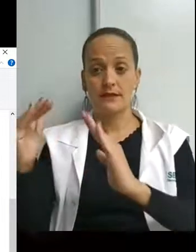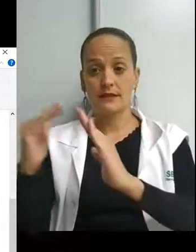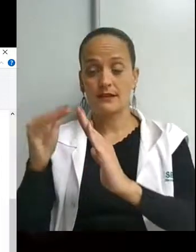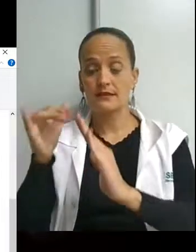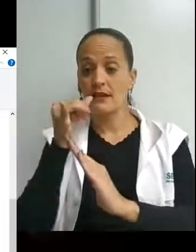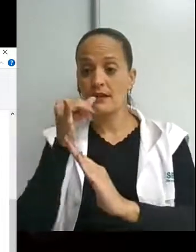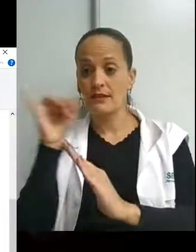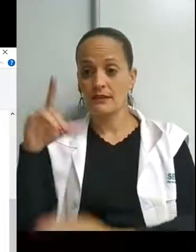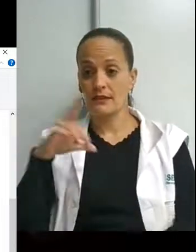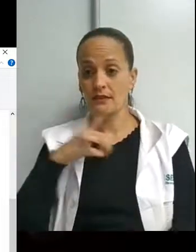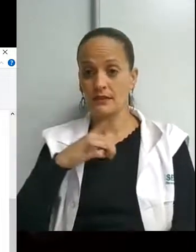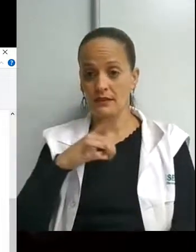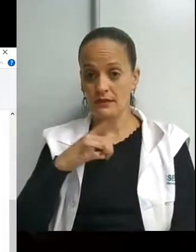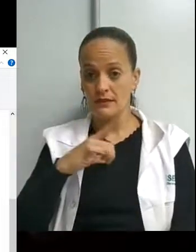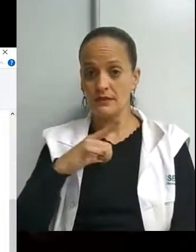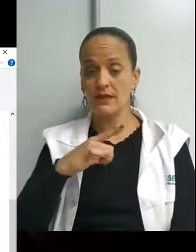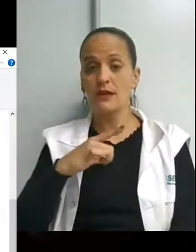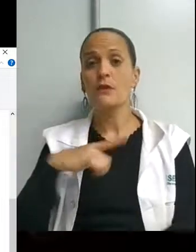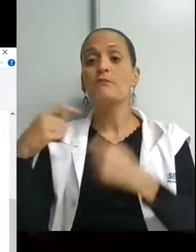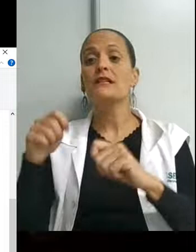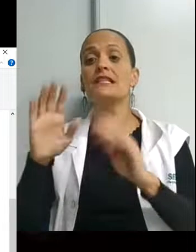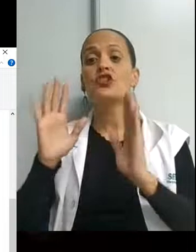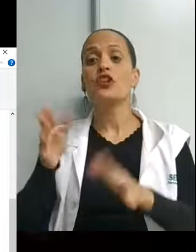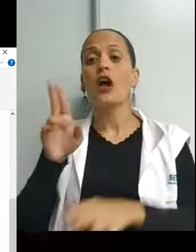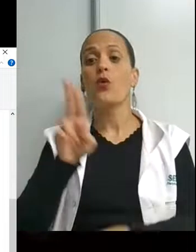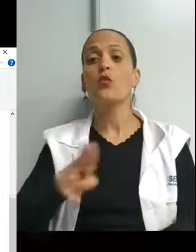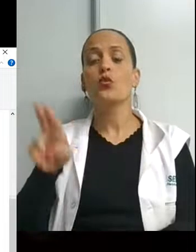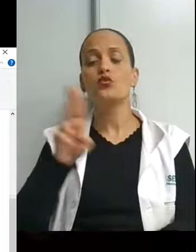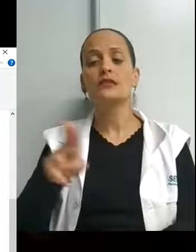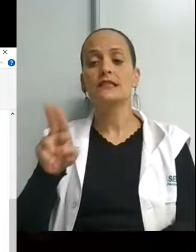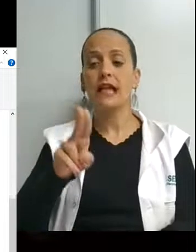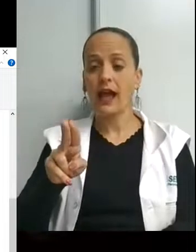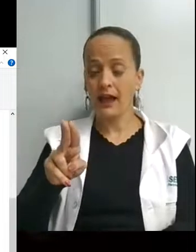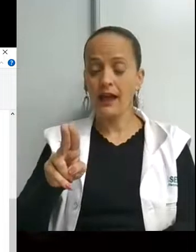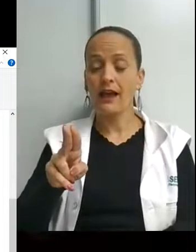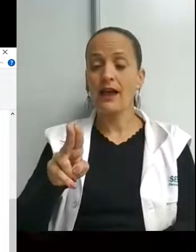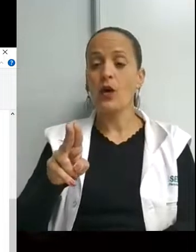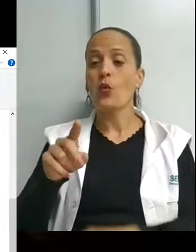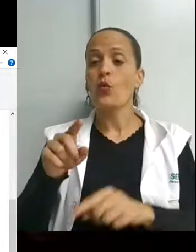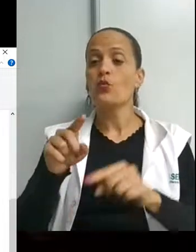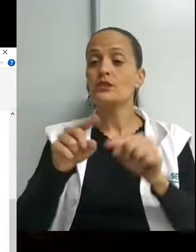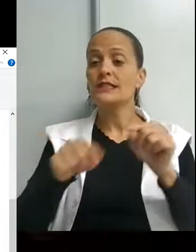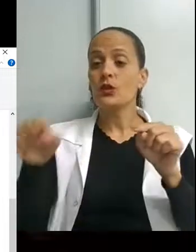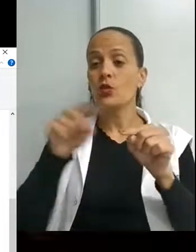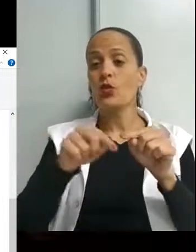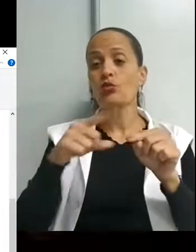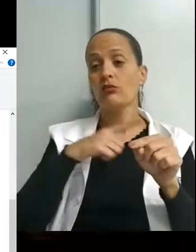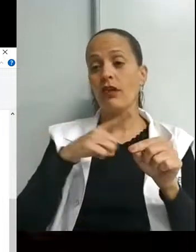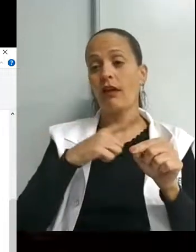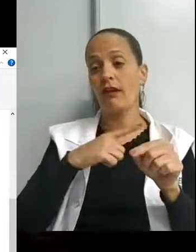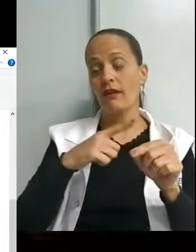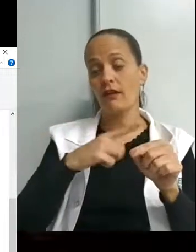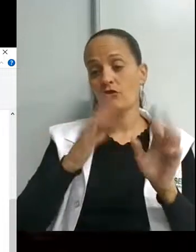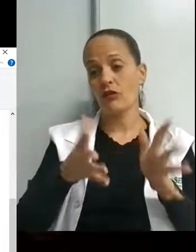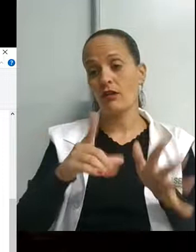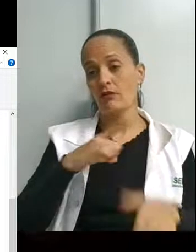poder usar o circuito que já existe. Qual que é o circuito que já existe, né? Então, vou colocar aqui, ó, diferenciar aqui para